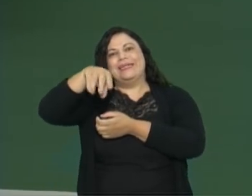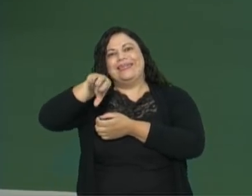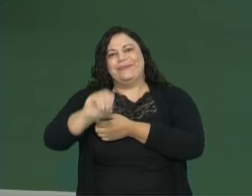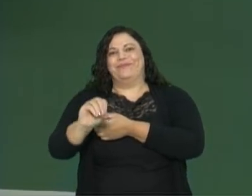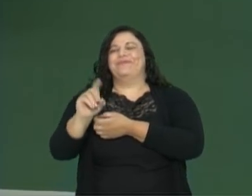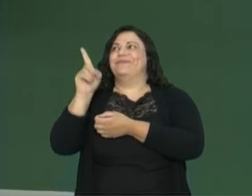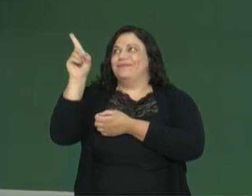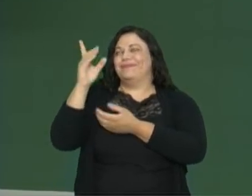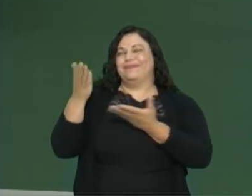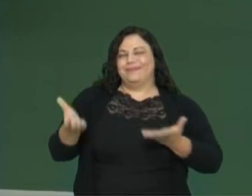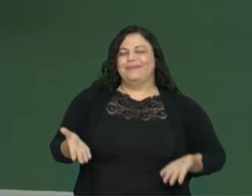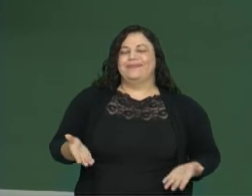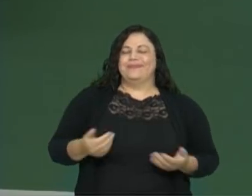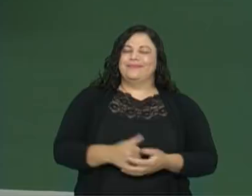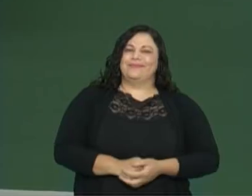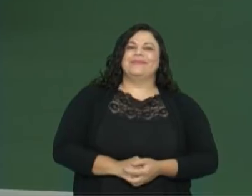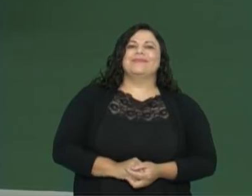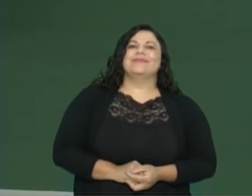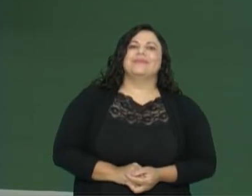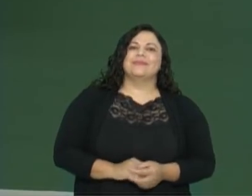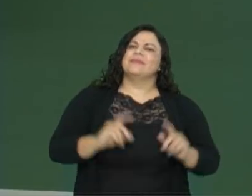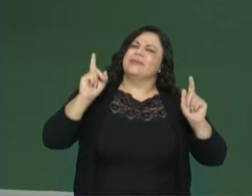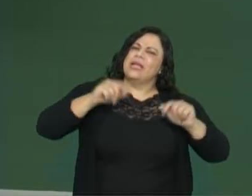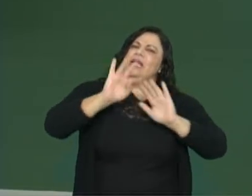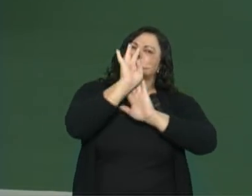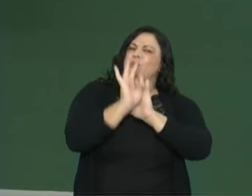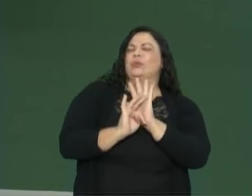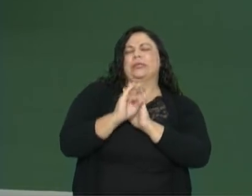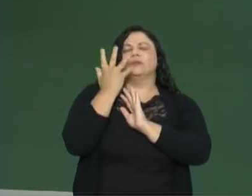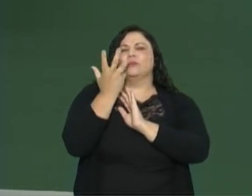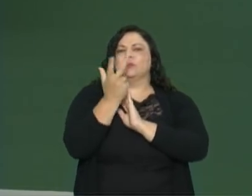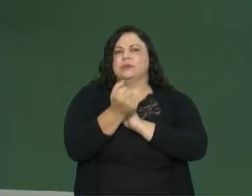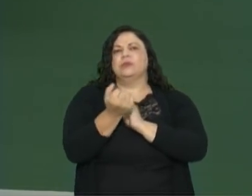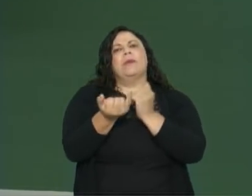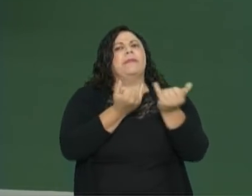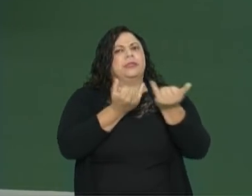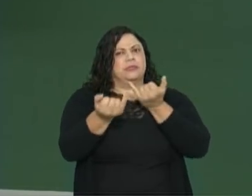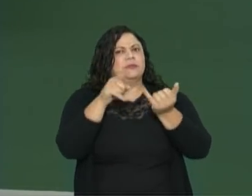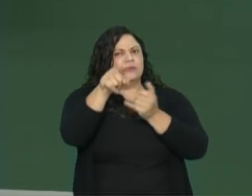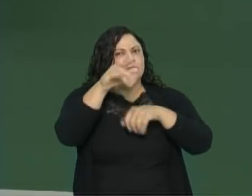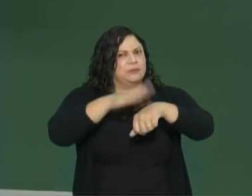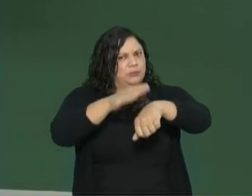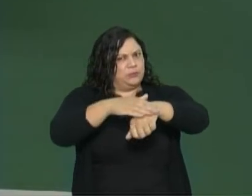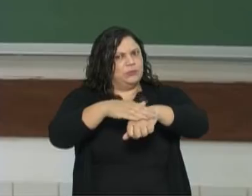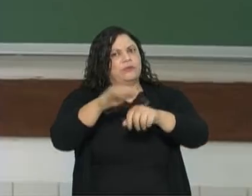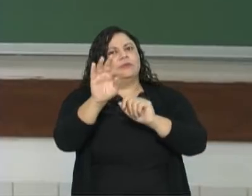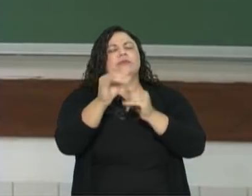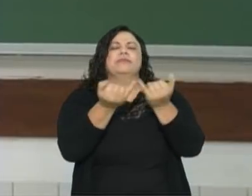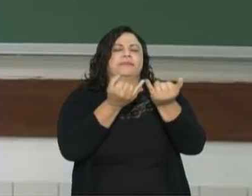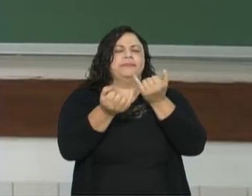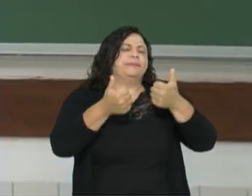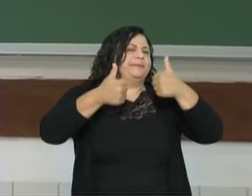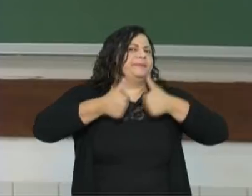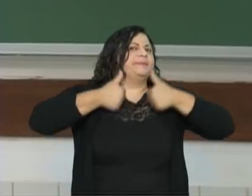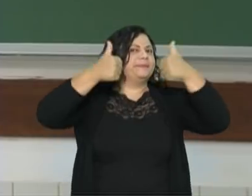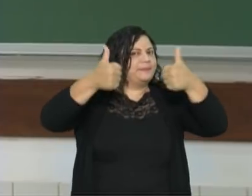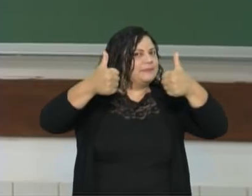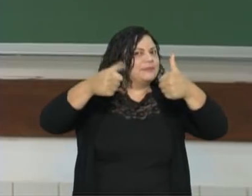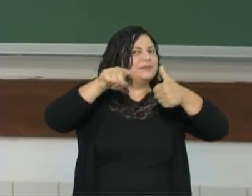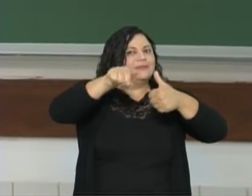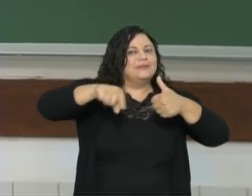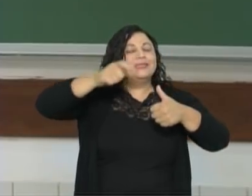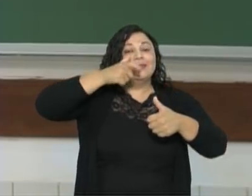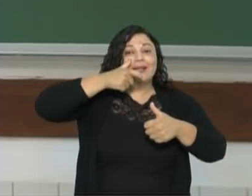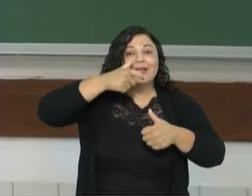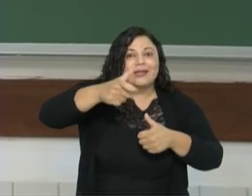covalentes. Maravilha? Esse é o texto bonito. Fez algo que diz a mesma coisa? Perfeito. Está valendo. O que interessa é você